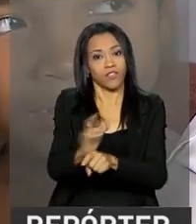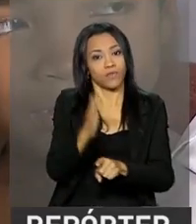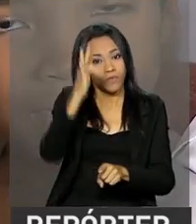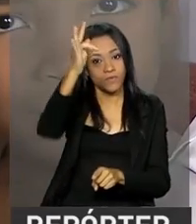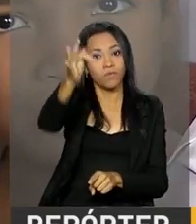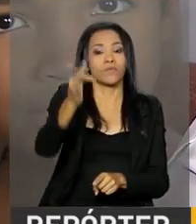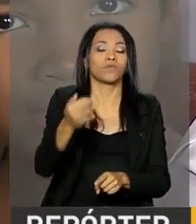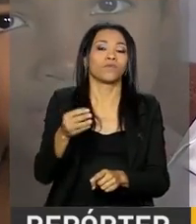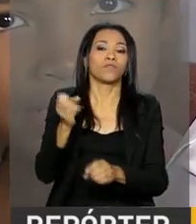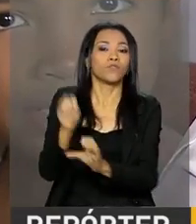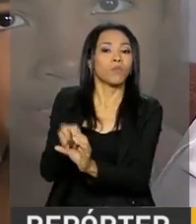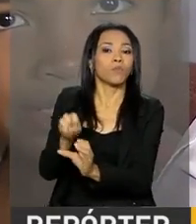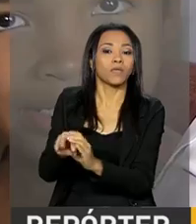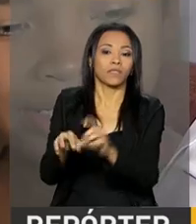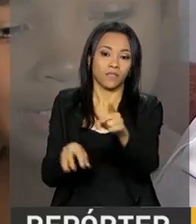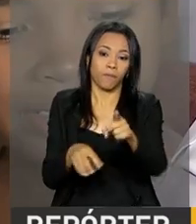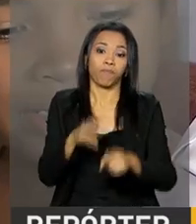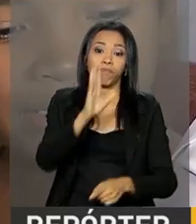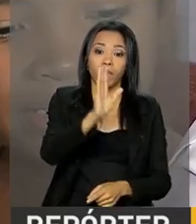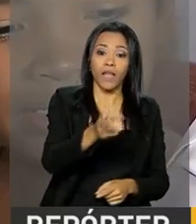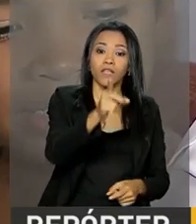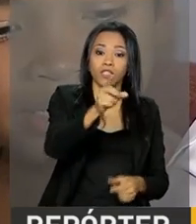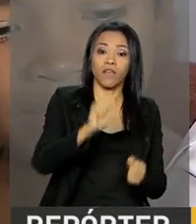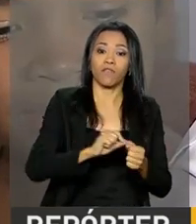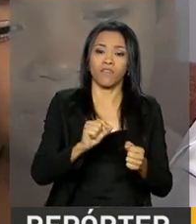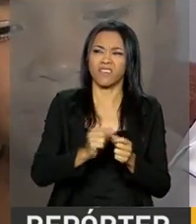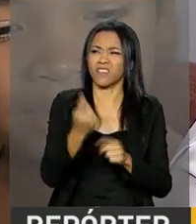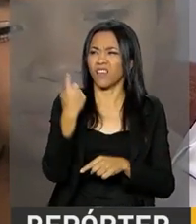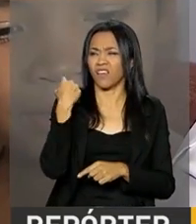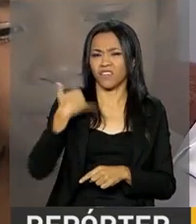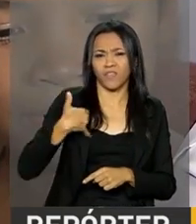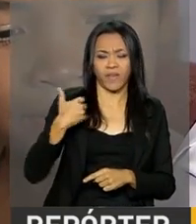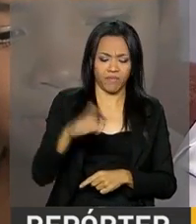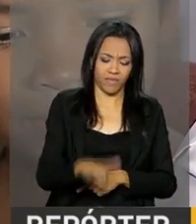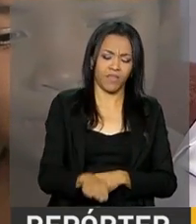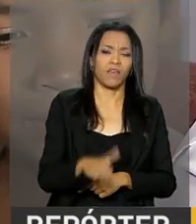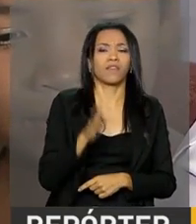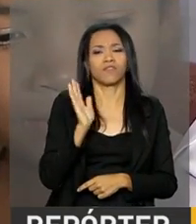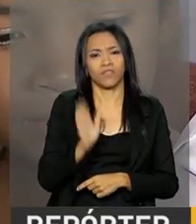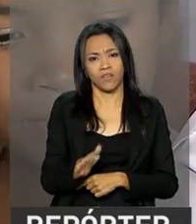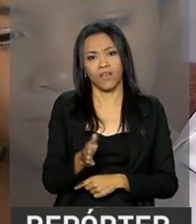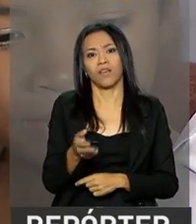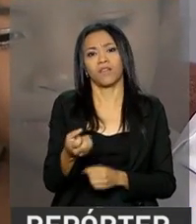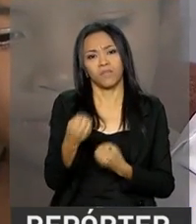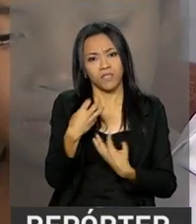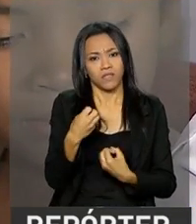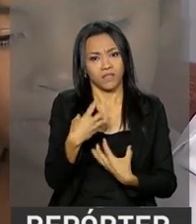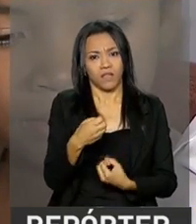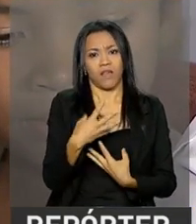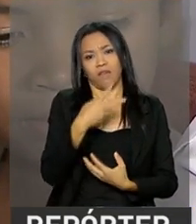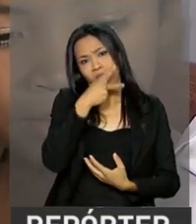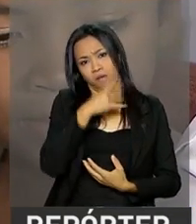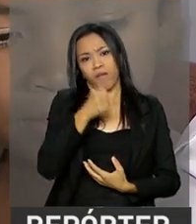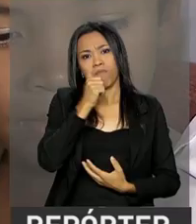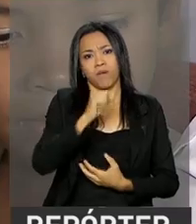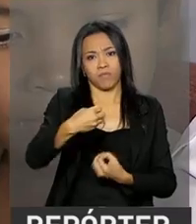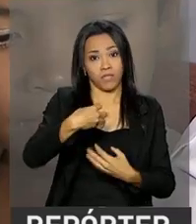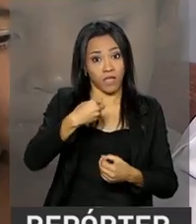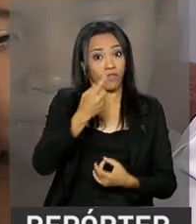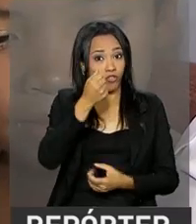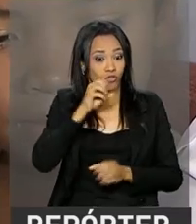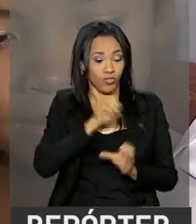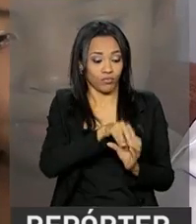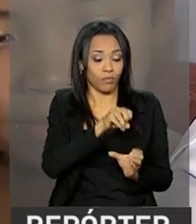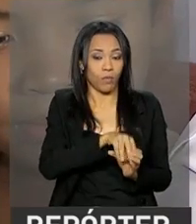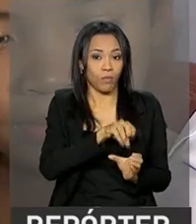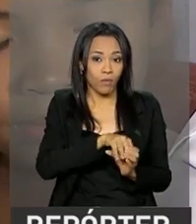a caderneta de poupança é uma coisa que eu já faço desde quando eu era criança incentivado pelos meus pais nem